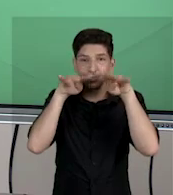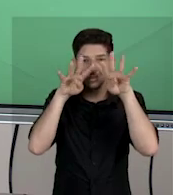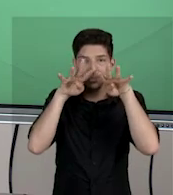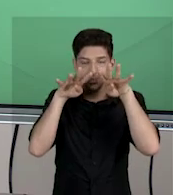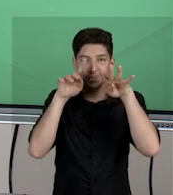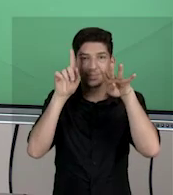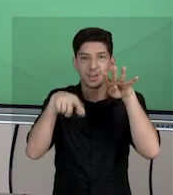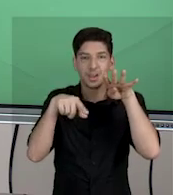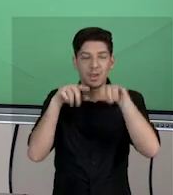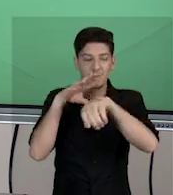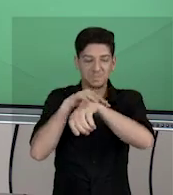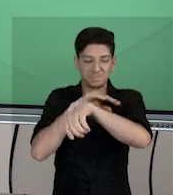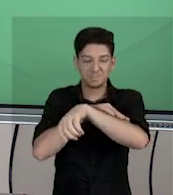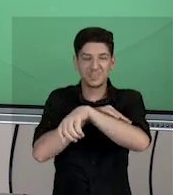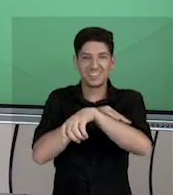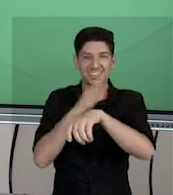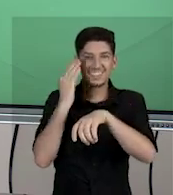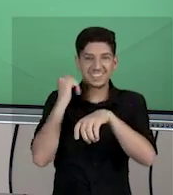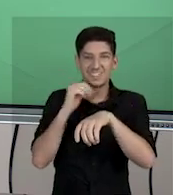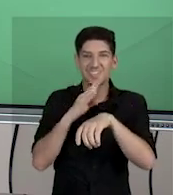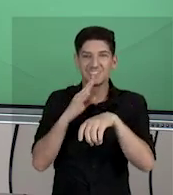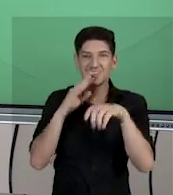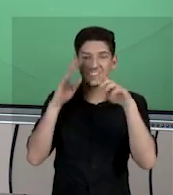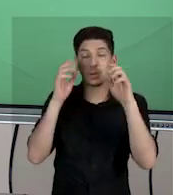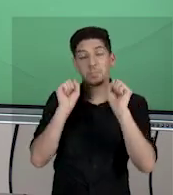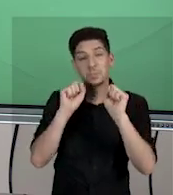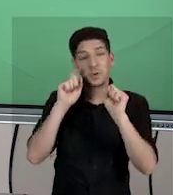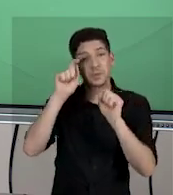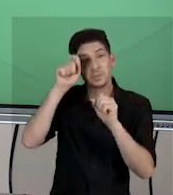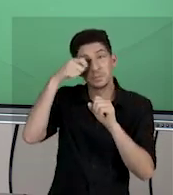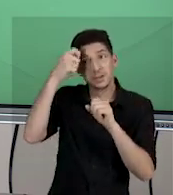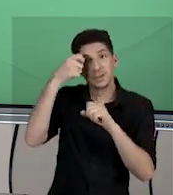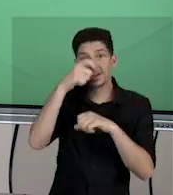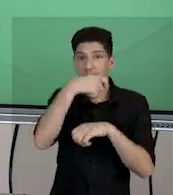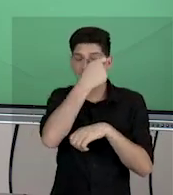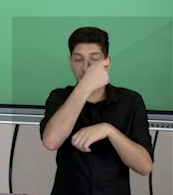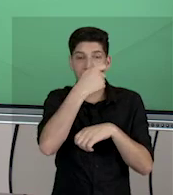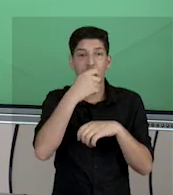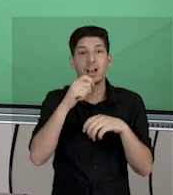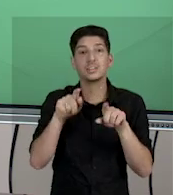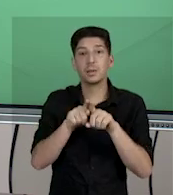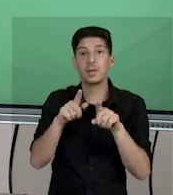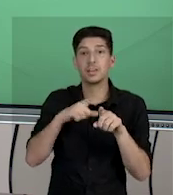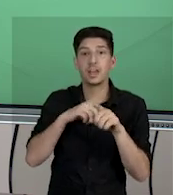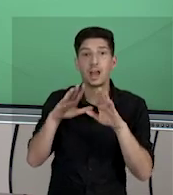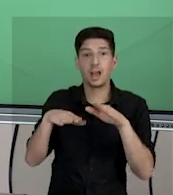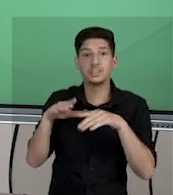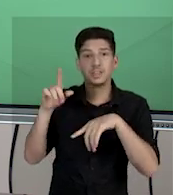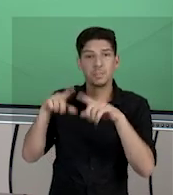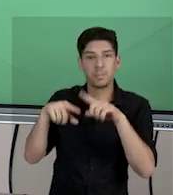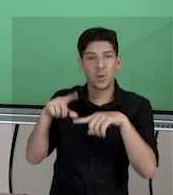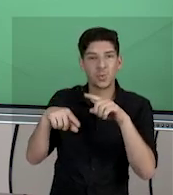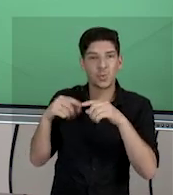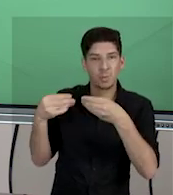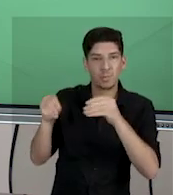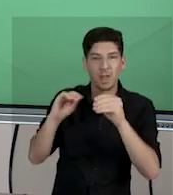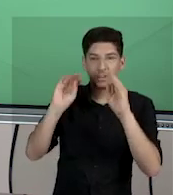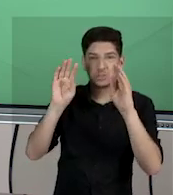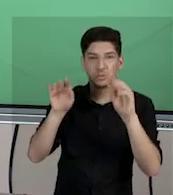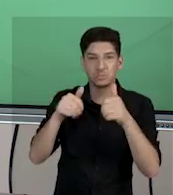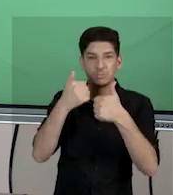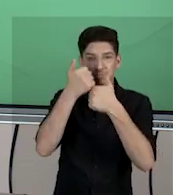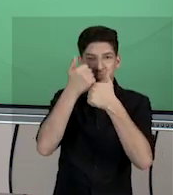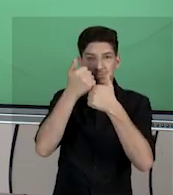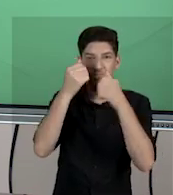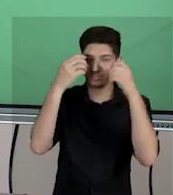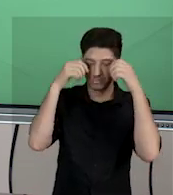esses pelinhos que a gente pode ou não, né, fazer uma maquiagem, muita gente usa até um cílio postiço, mas na verdade esses cílios têm uma função